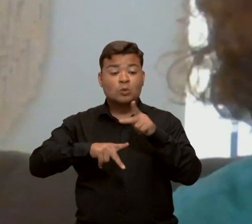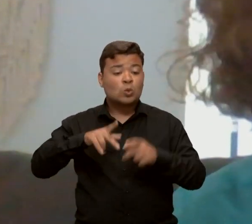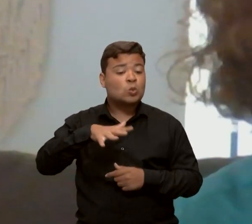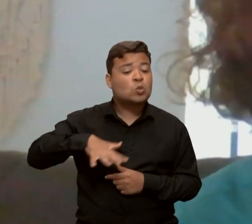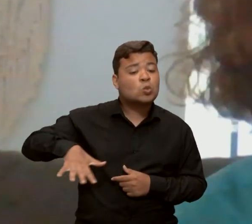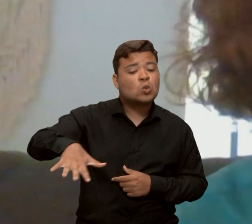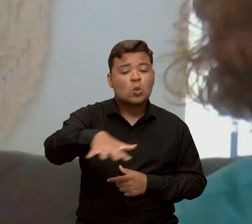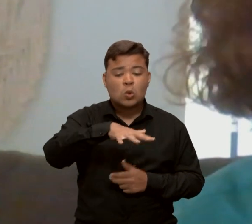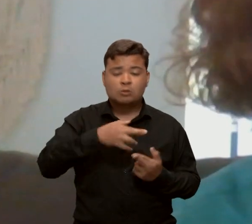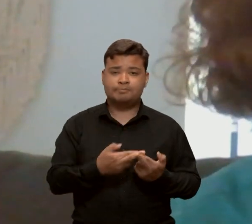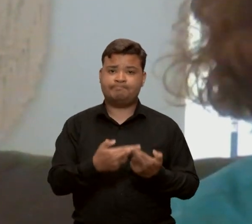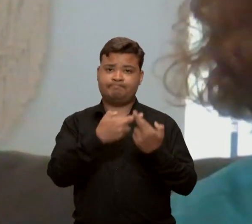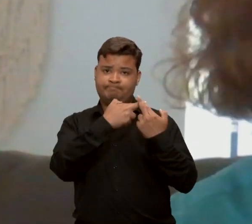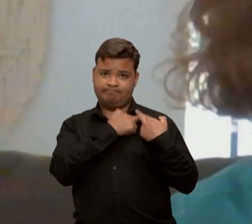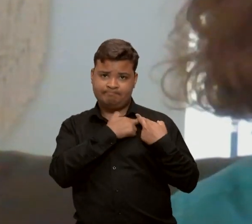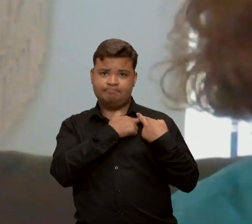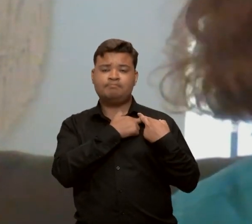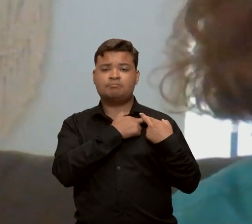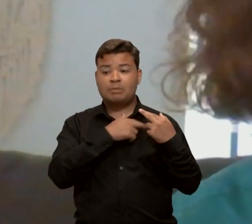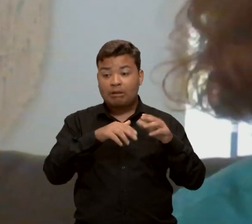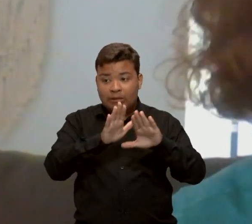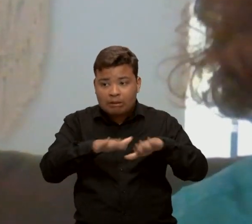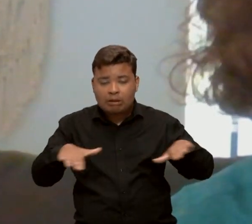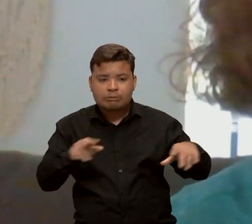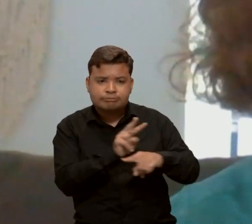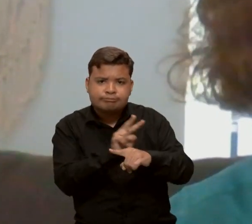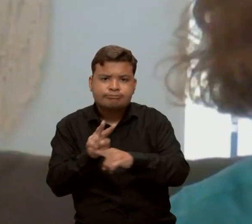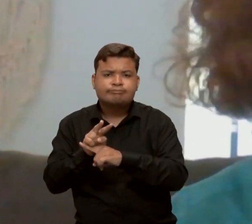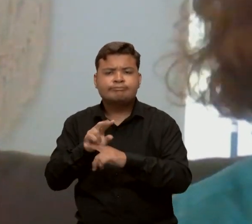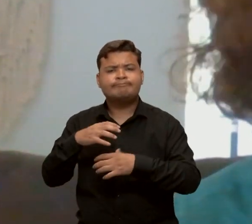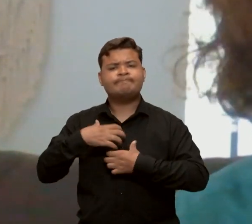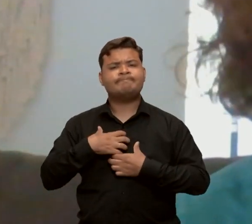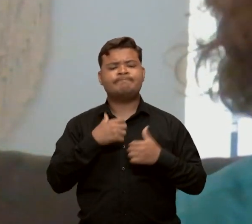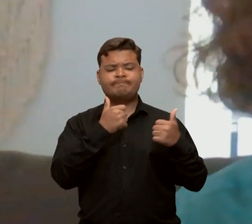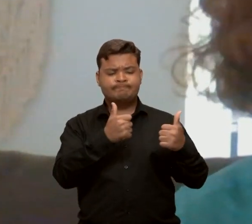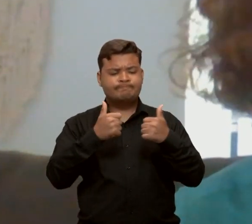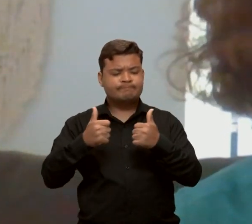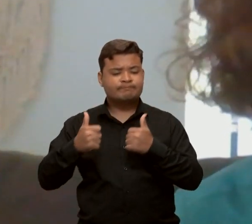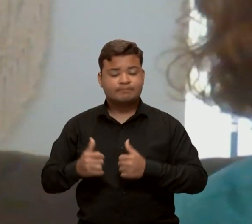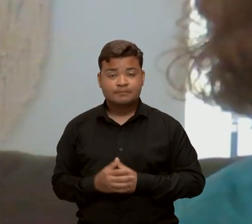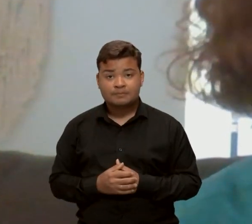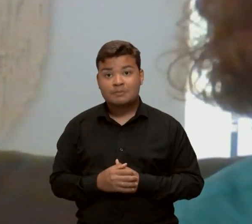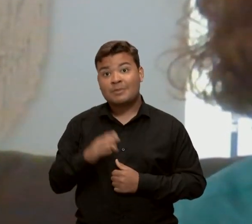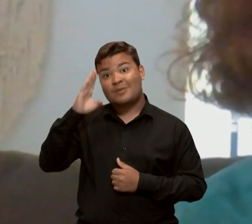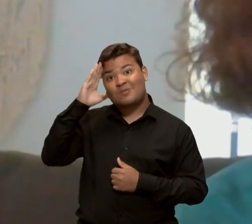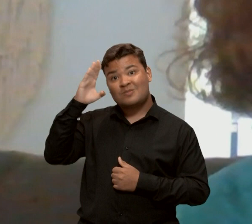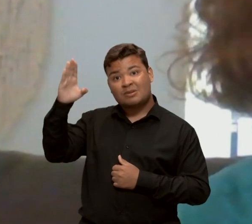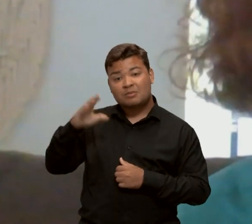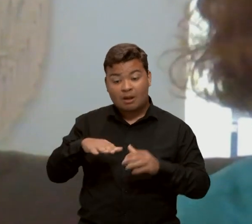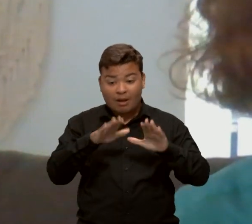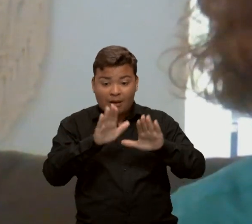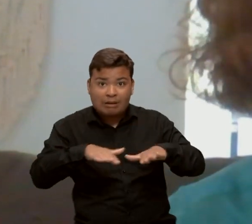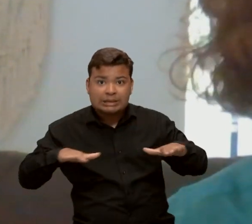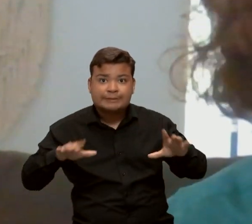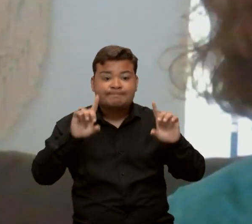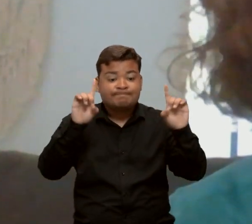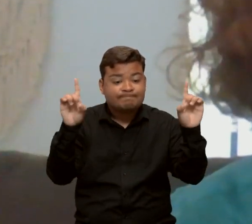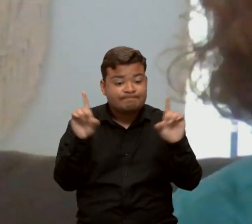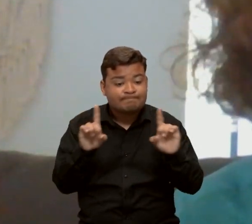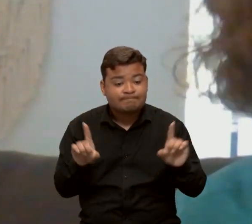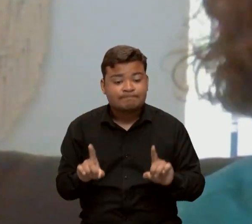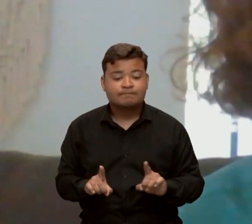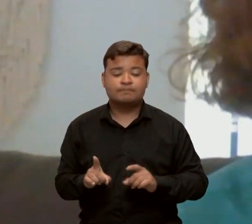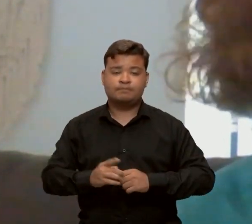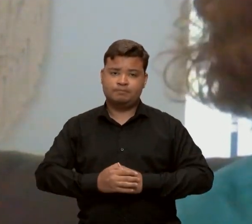responsáveis, né, pelo bem-estar das crianças de maneira geral, em especial das crianças com deficiência.